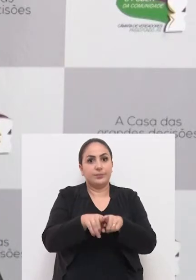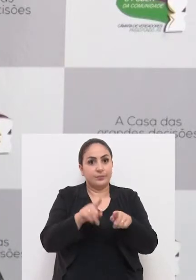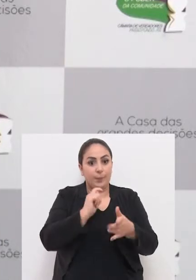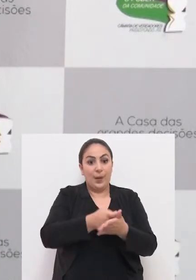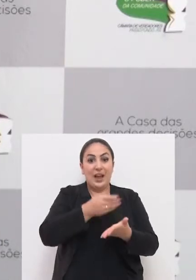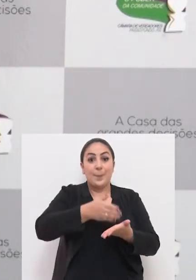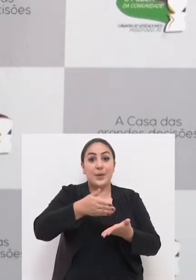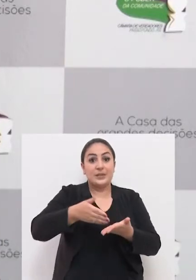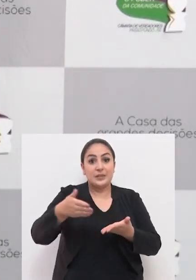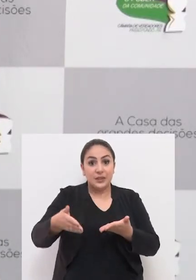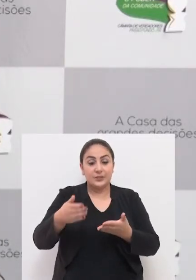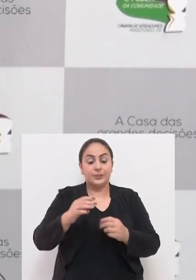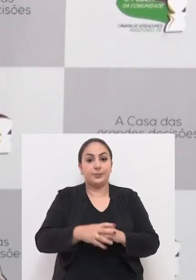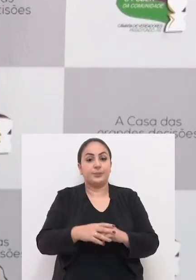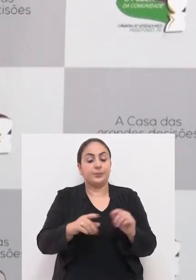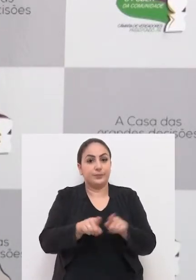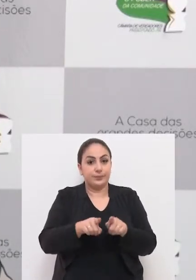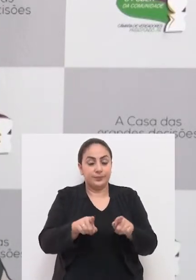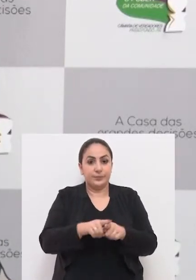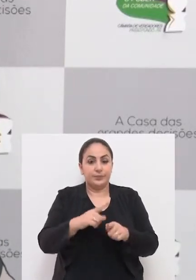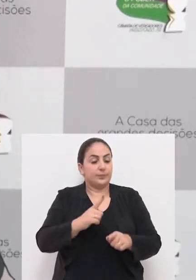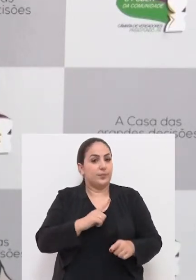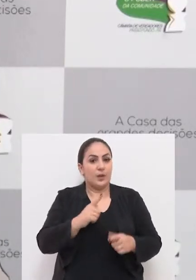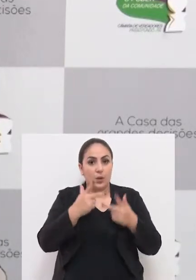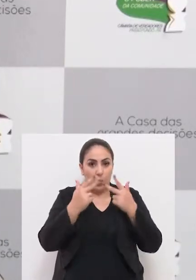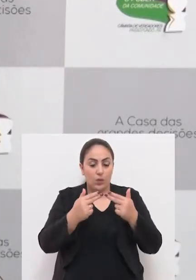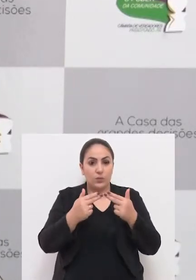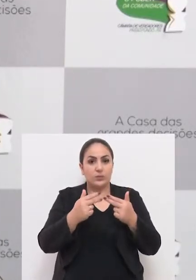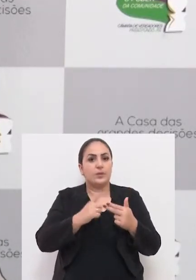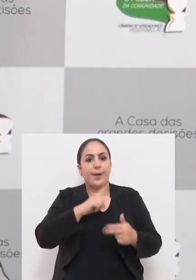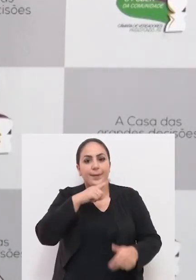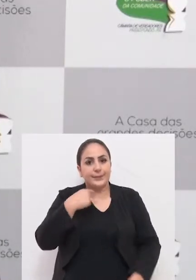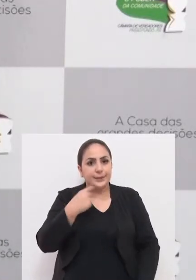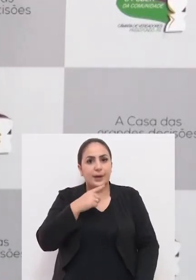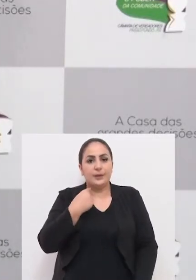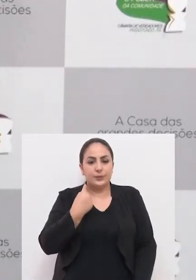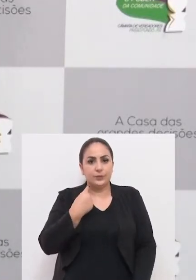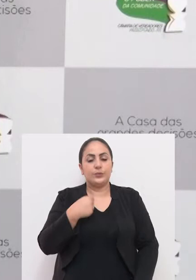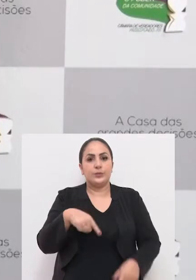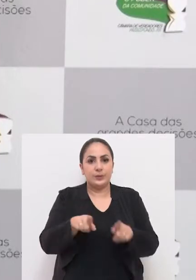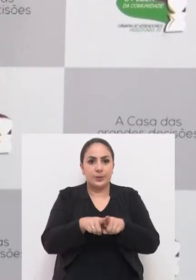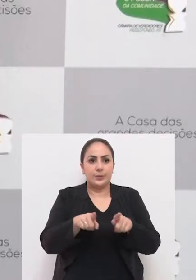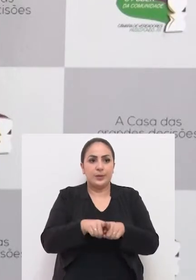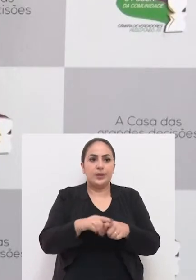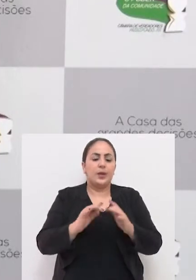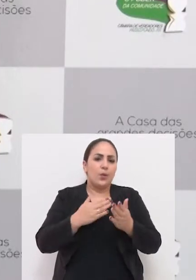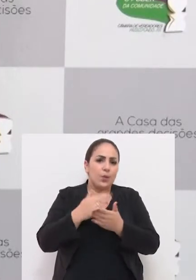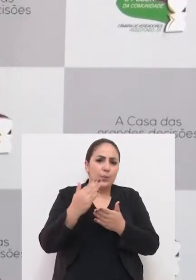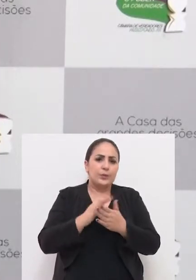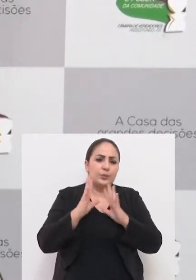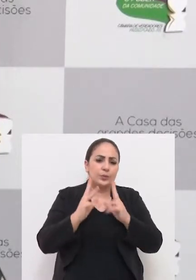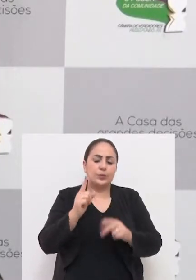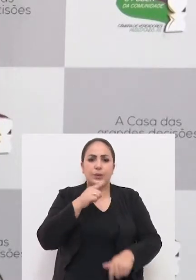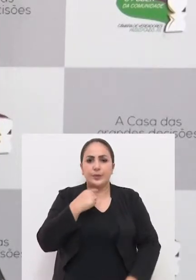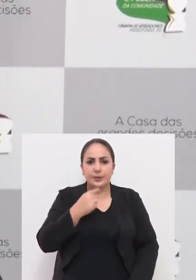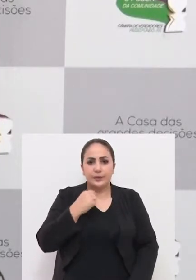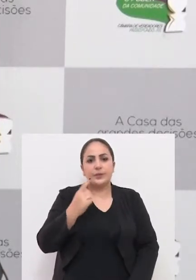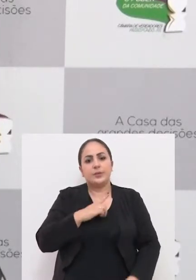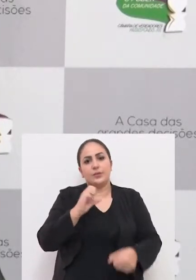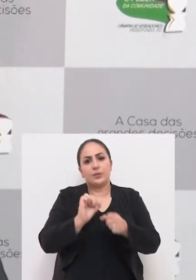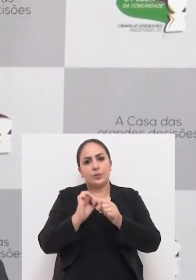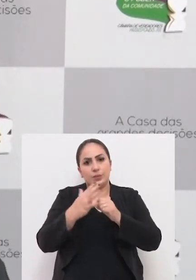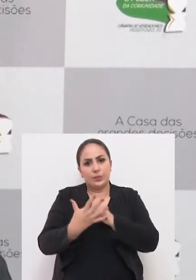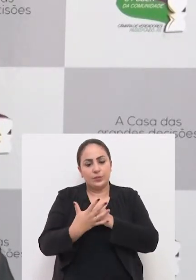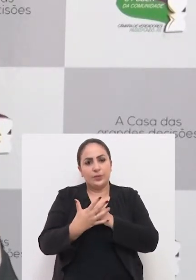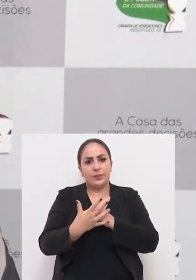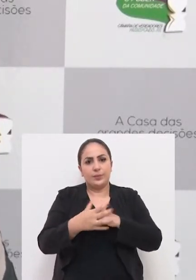as férias também foram parceladas. Aí, no caso, estava havendo atraso também, né? Aí começou os